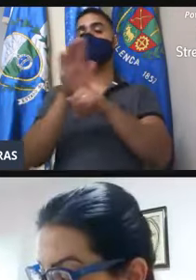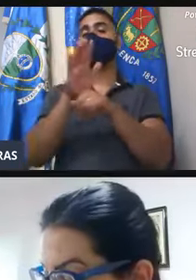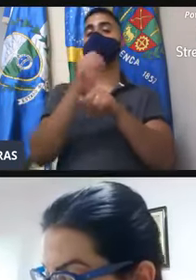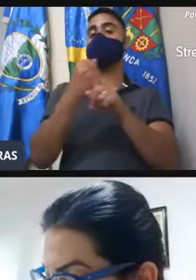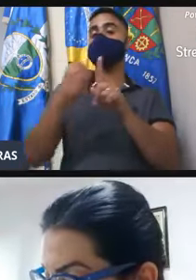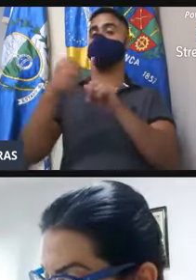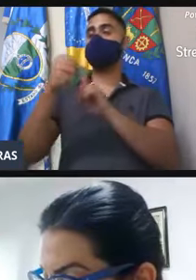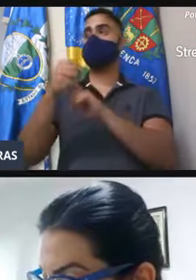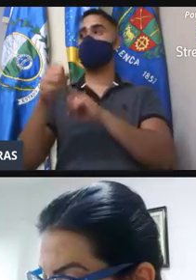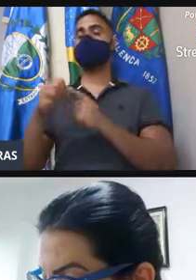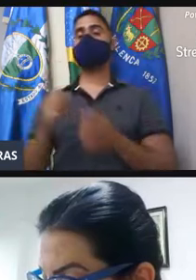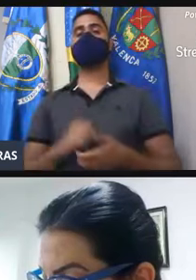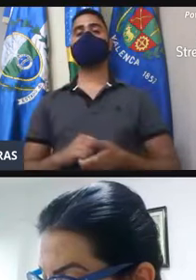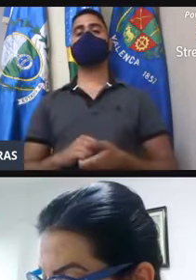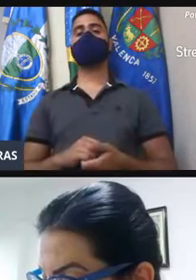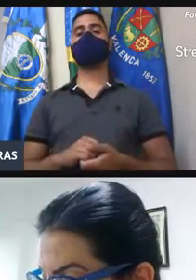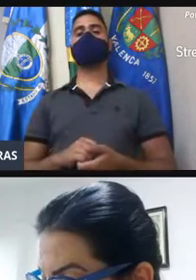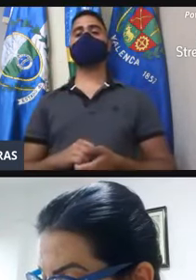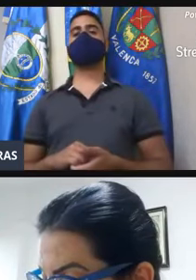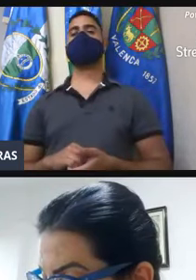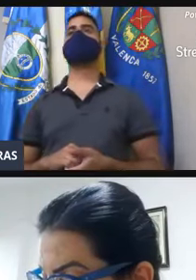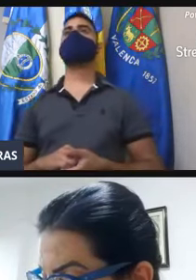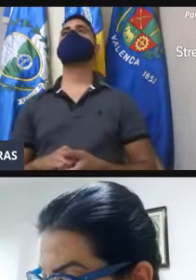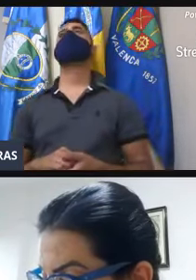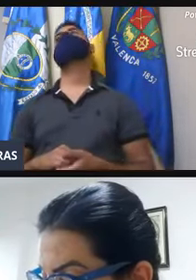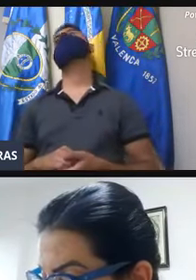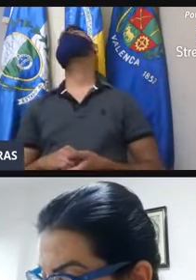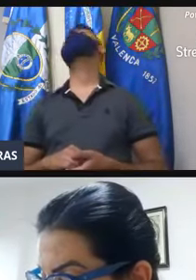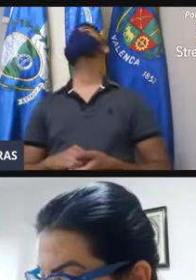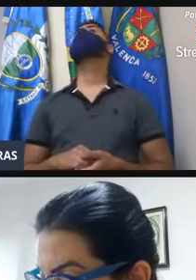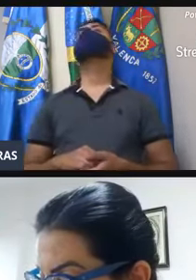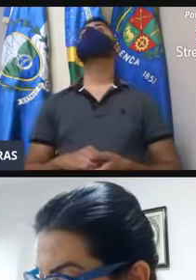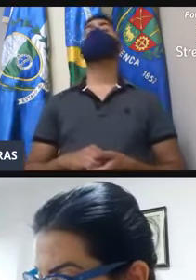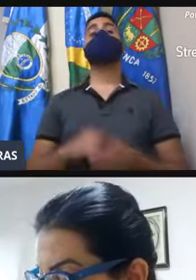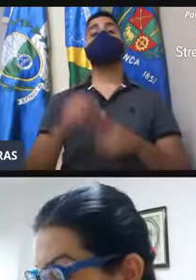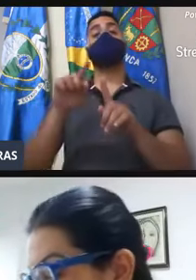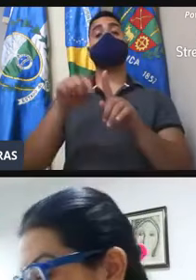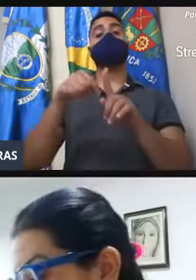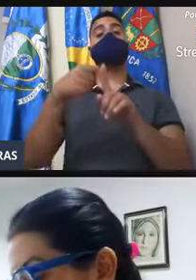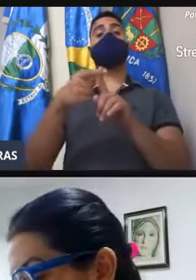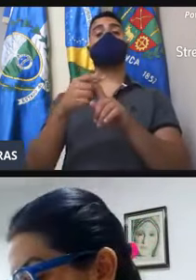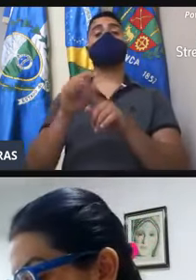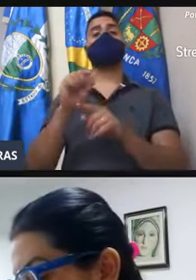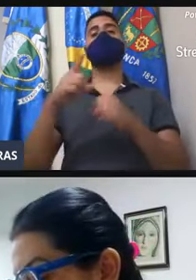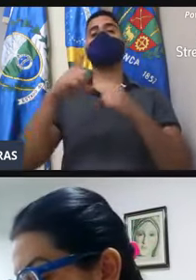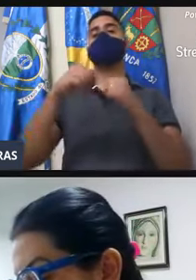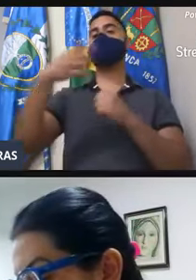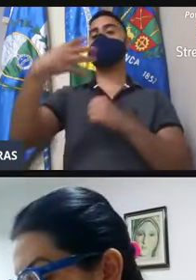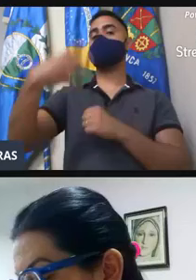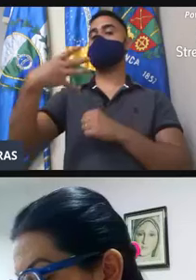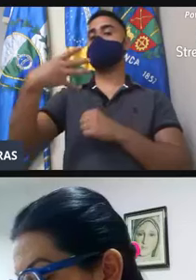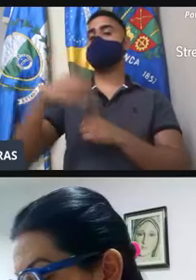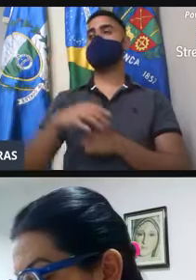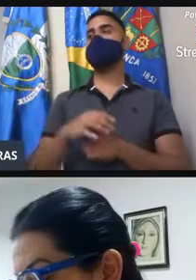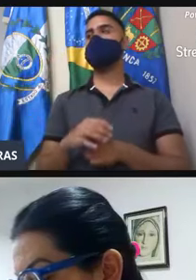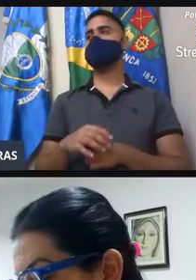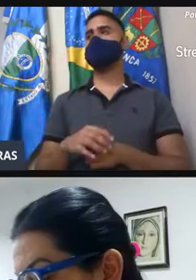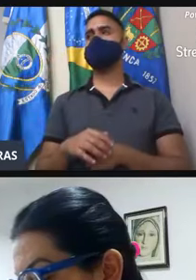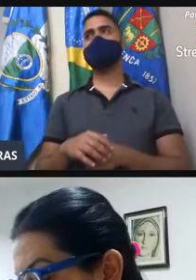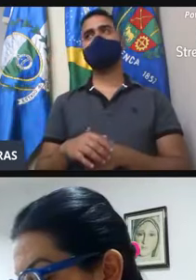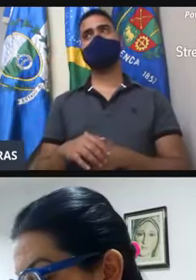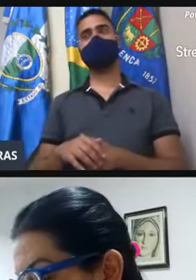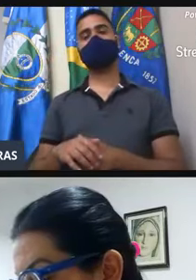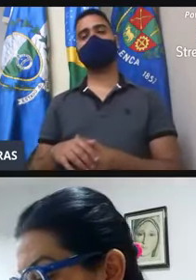social e da outras providências. Emenda aditiva. Artigo 4º. Os benefícios